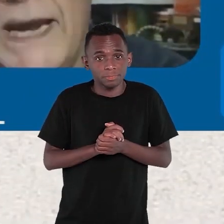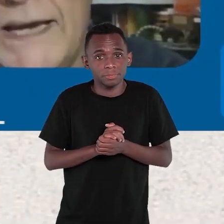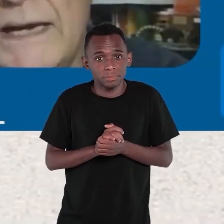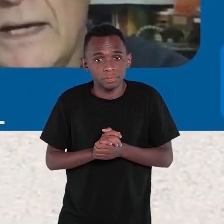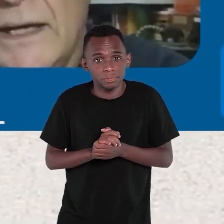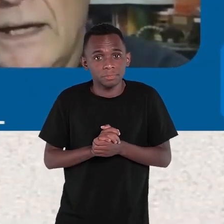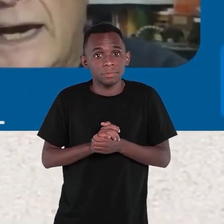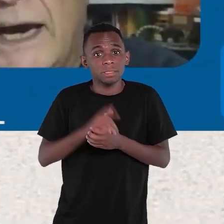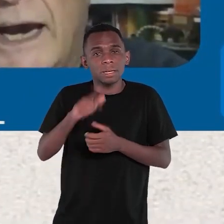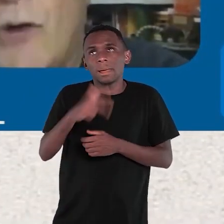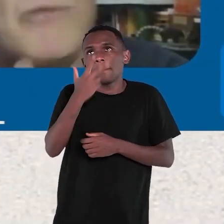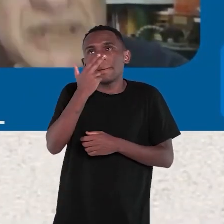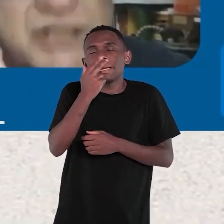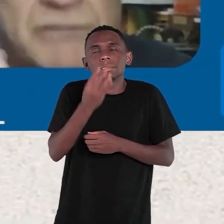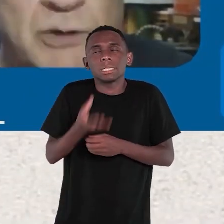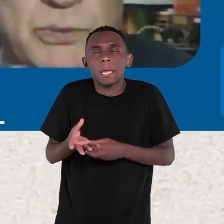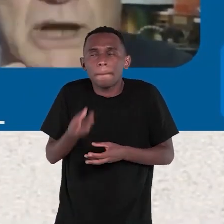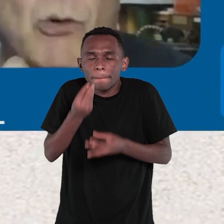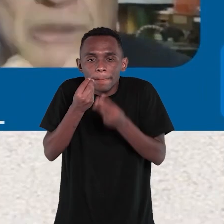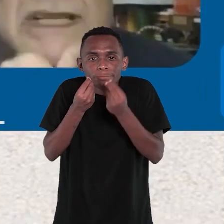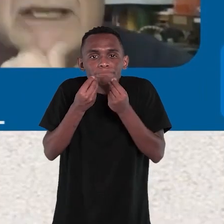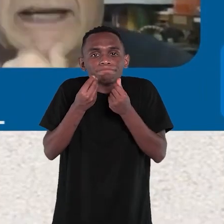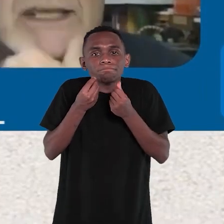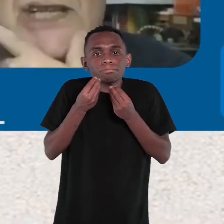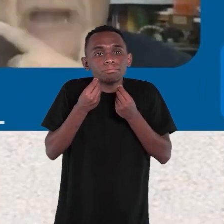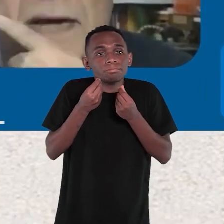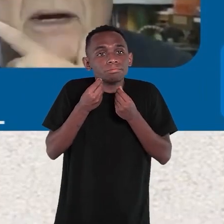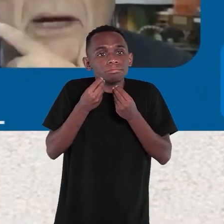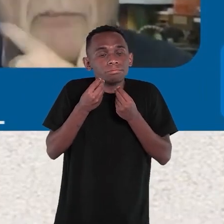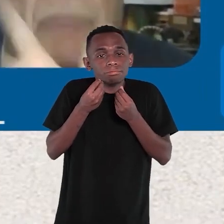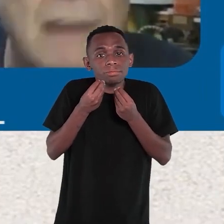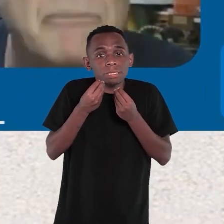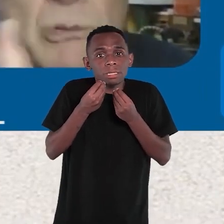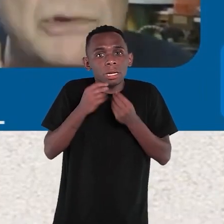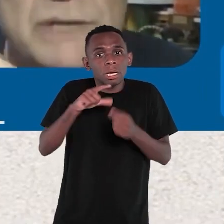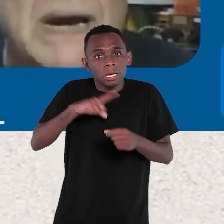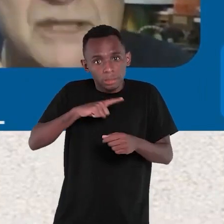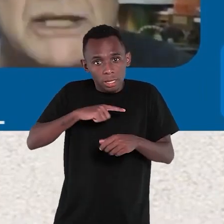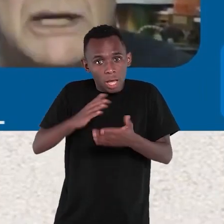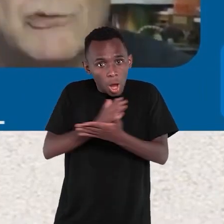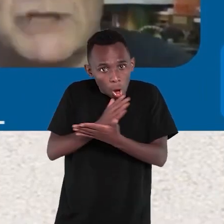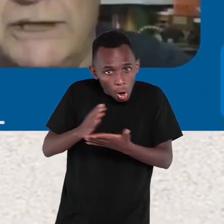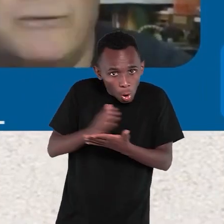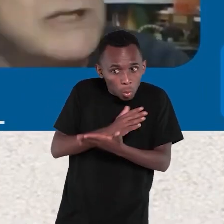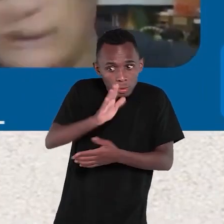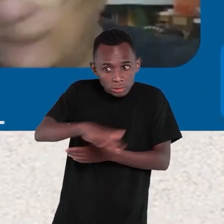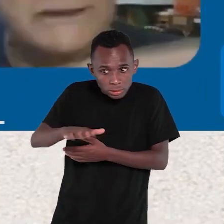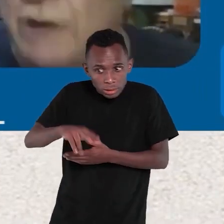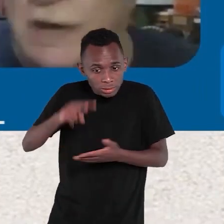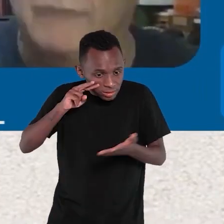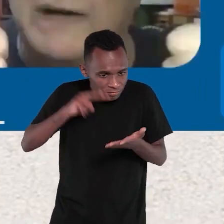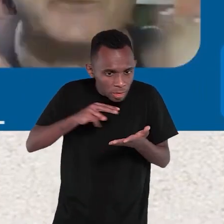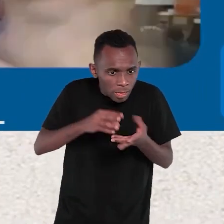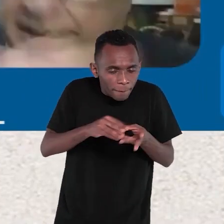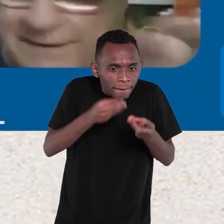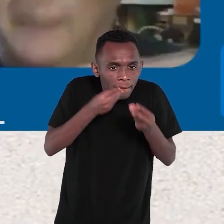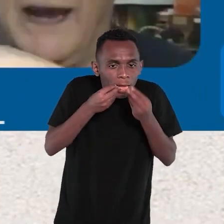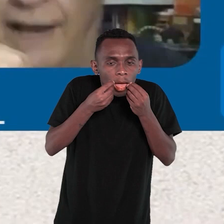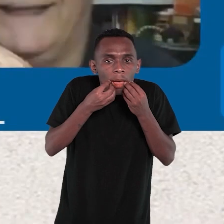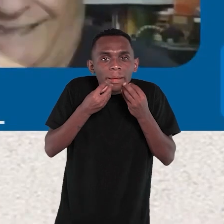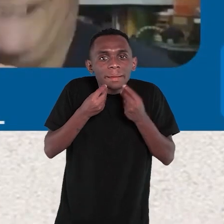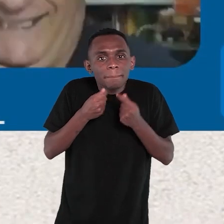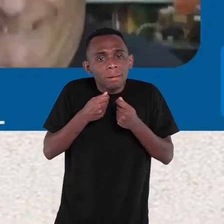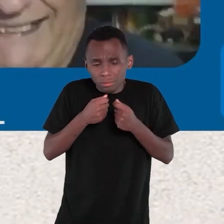é também comestível, porque algumas das crianças babam e mastigam os livros, e a gente diz, olha, faz